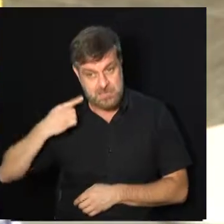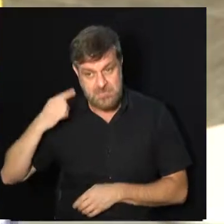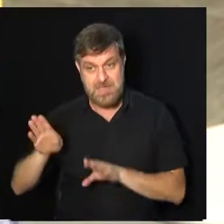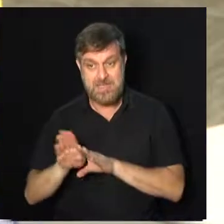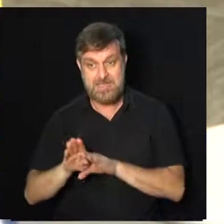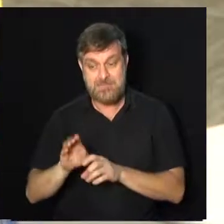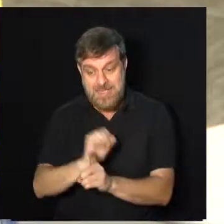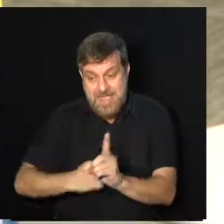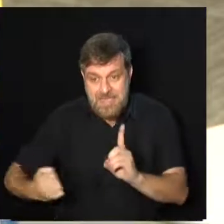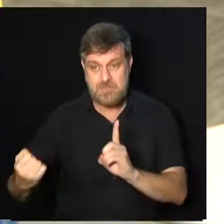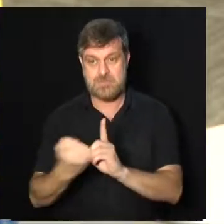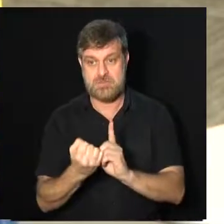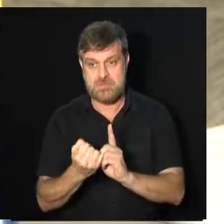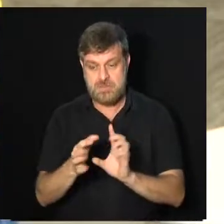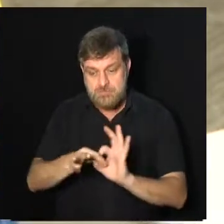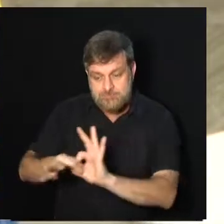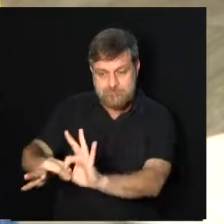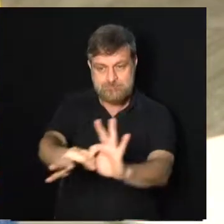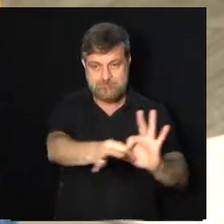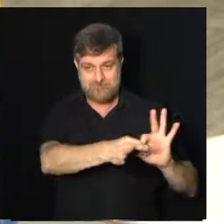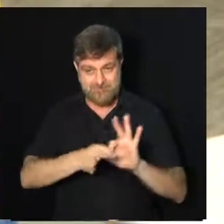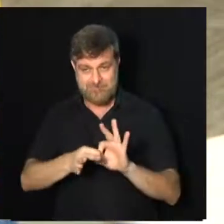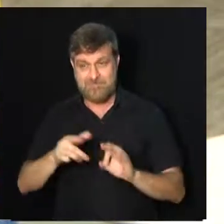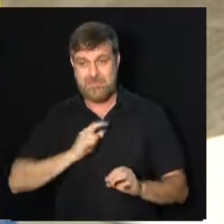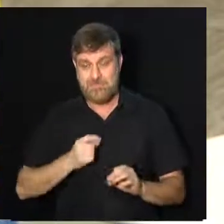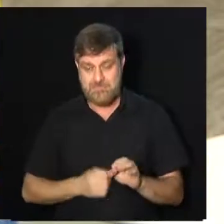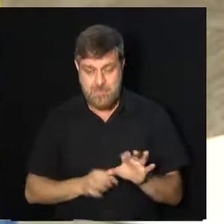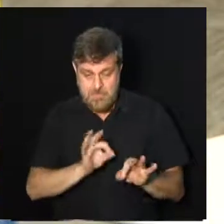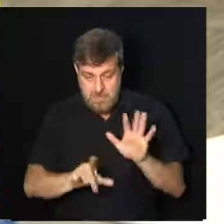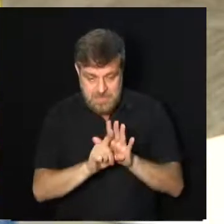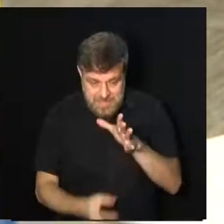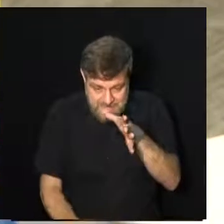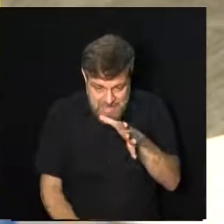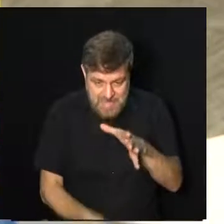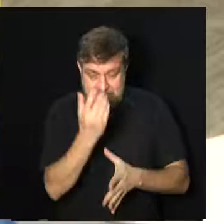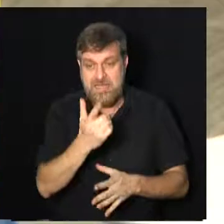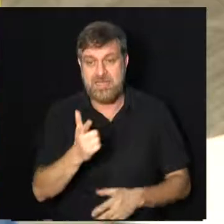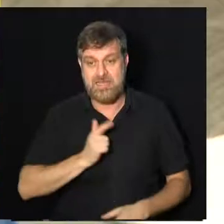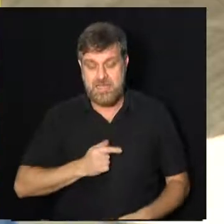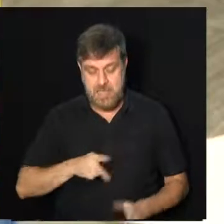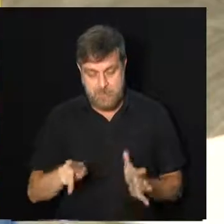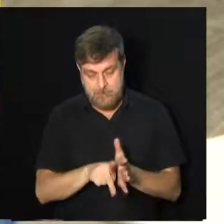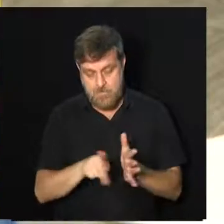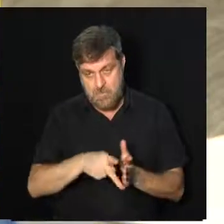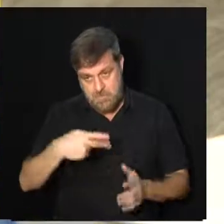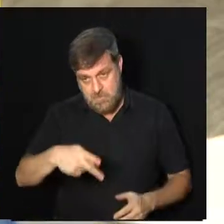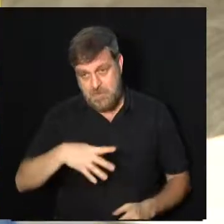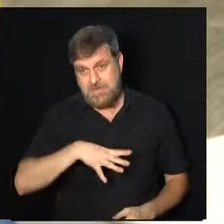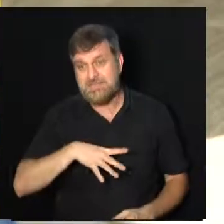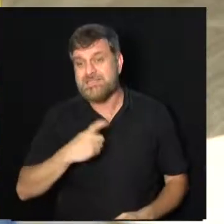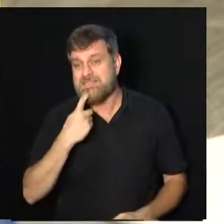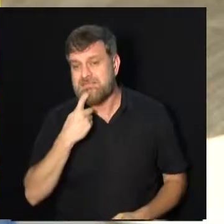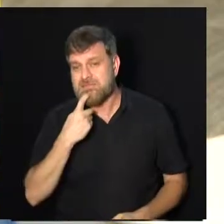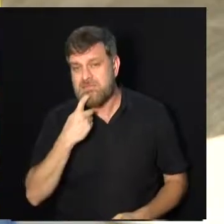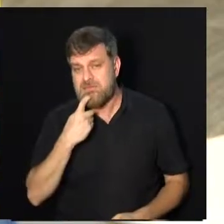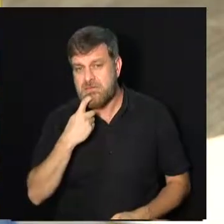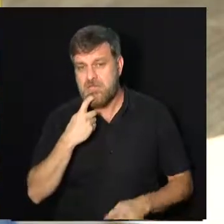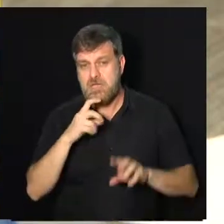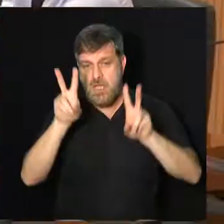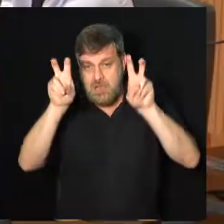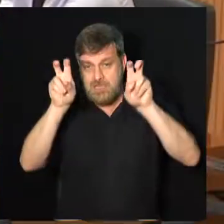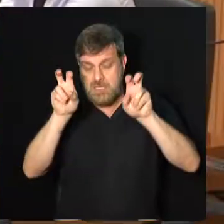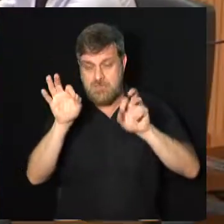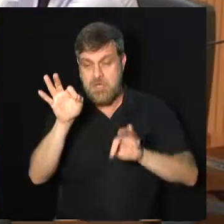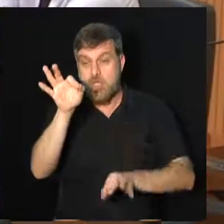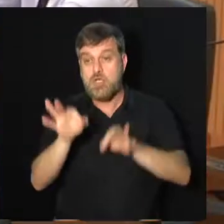gente possa, de alguma maneira, apresentar uma lei, ter uma lei no ordenamento jurídico municipal que é chamada Justiça